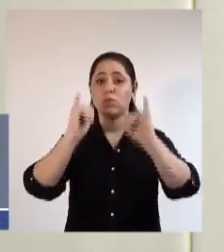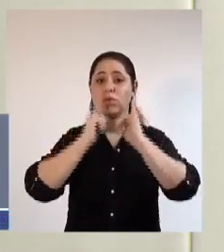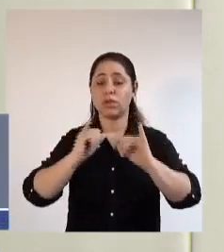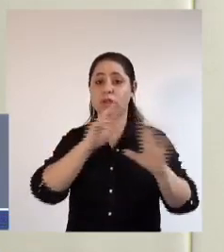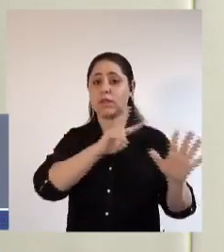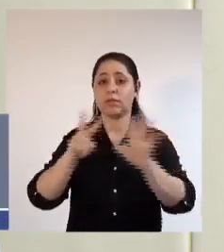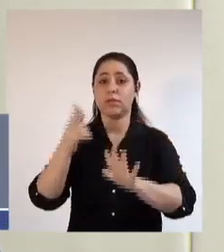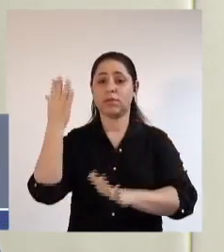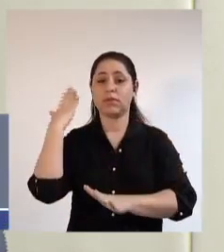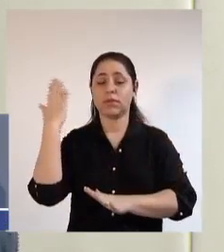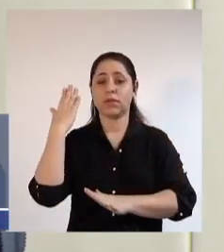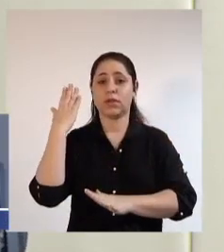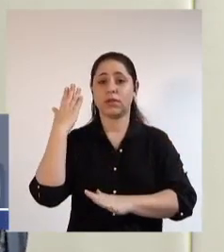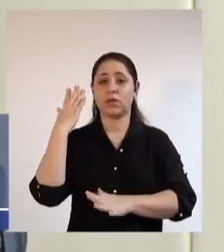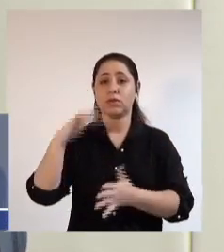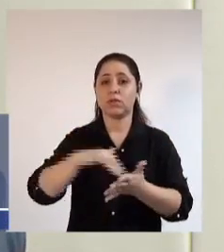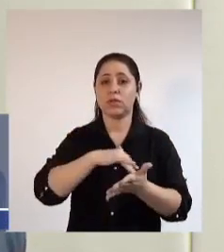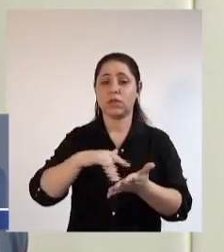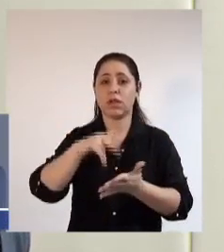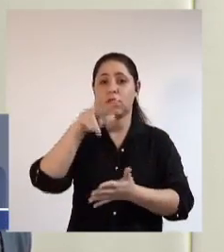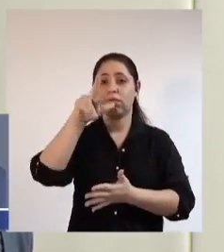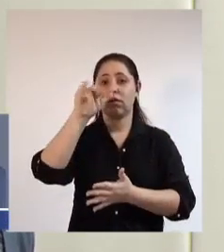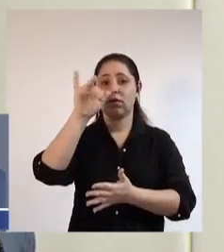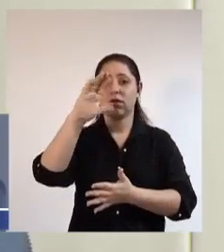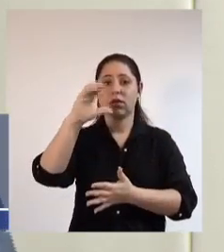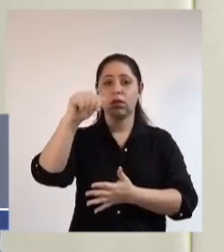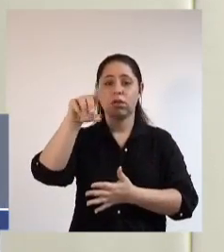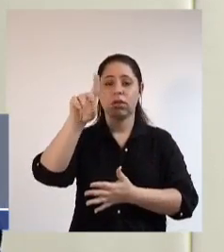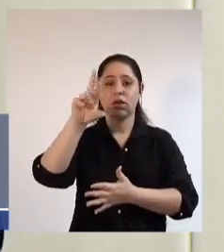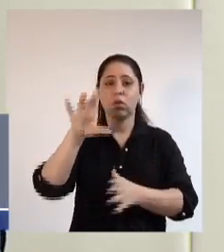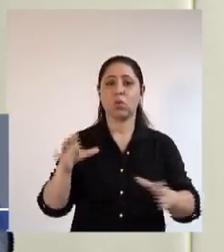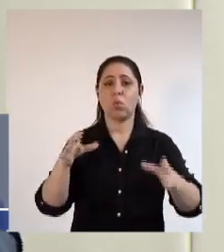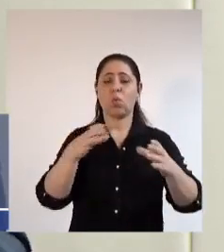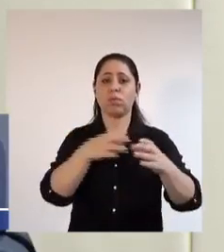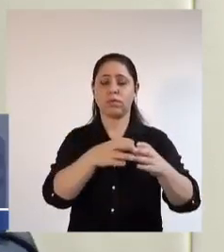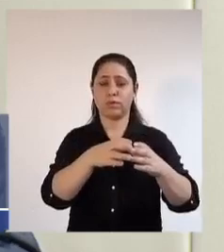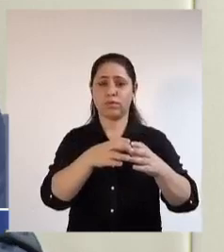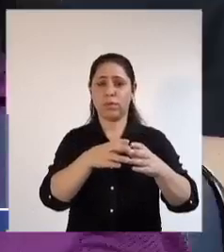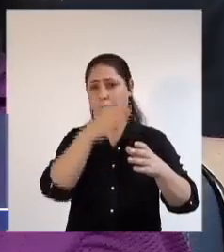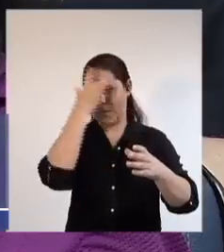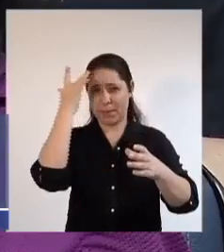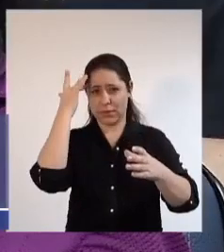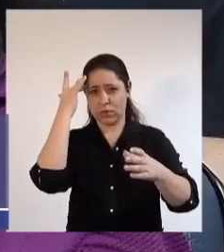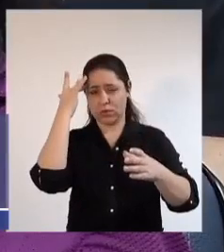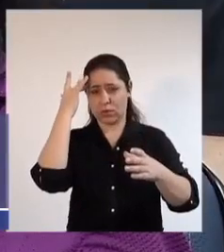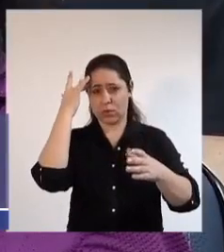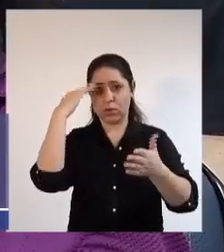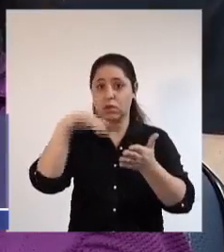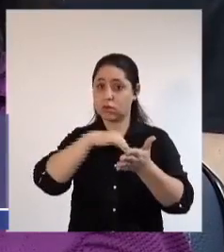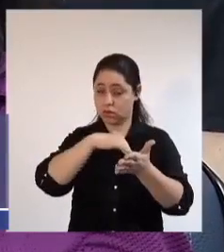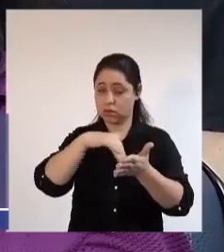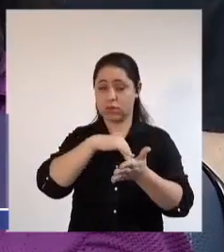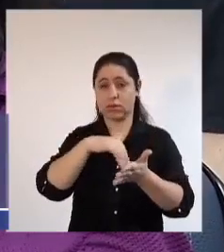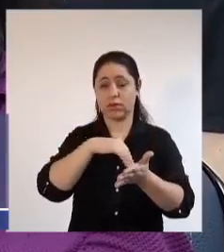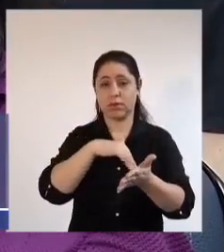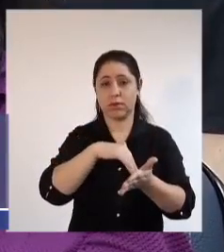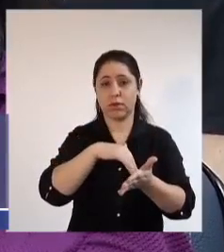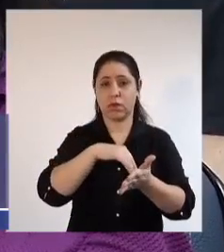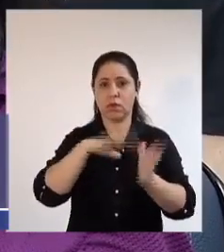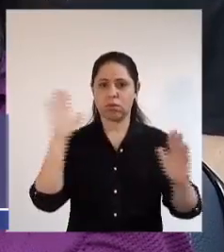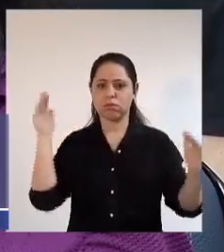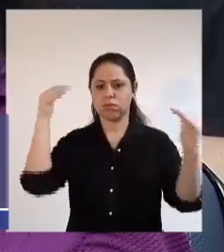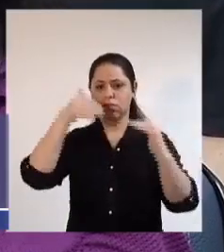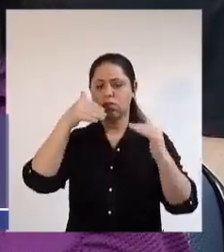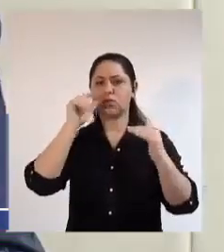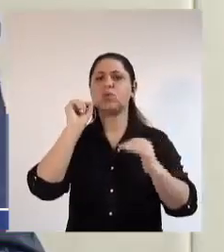secretário ricardo sena é juntou um grupo de de pessoas na secretaria e o objetivo